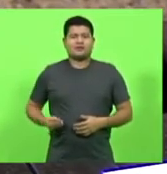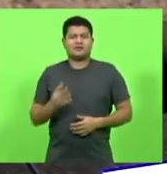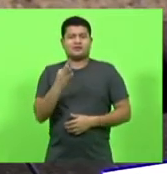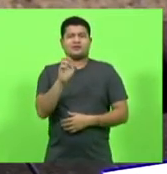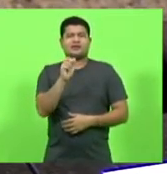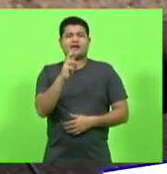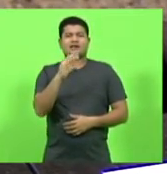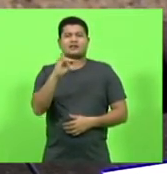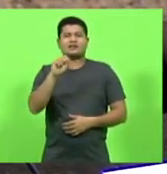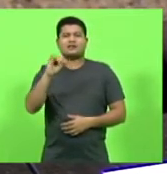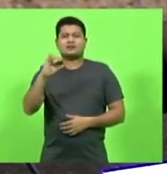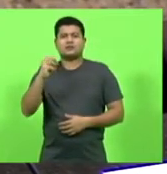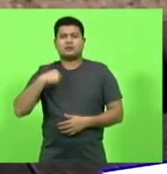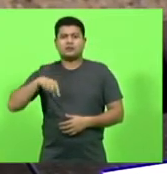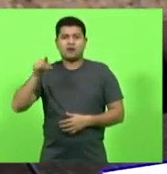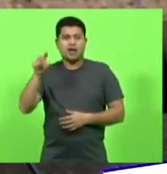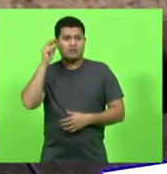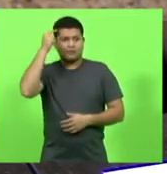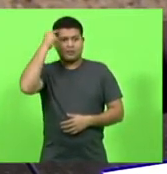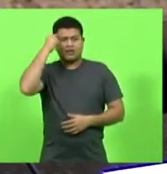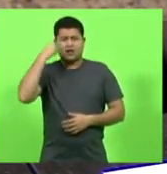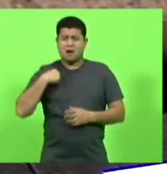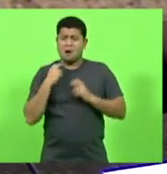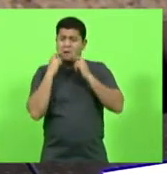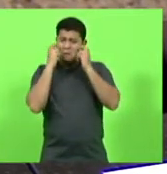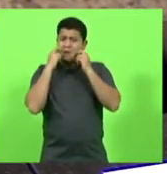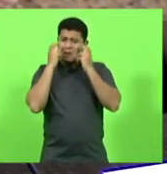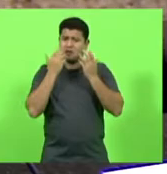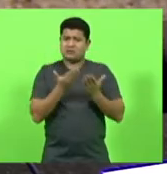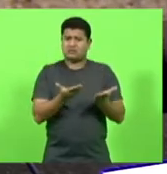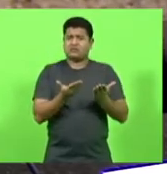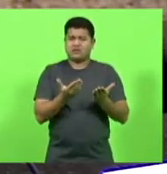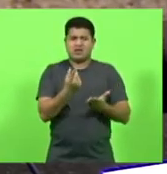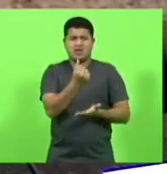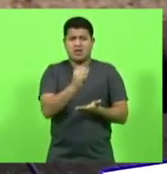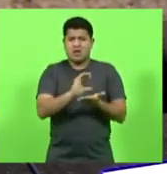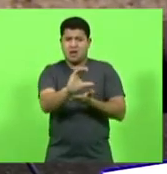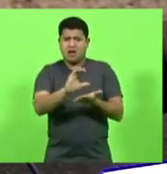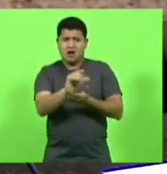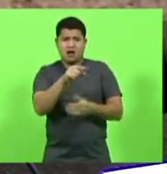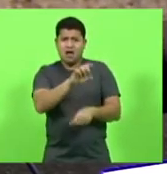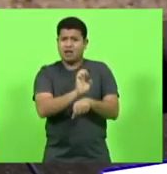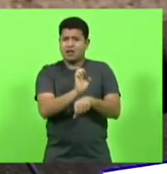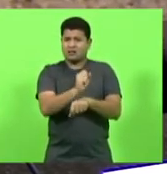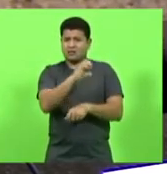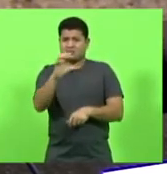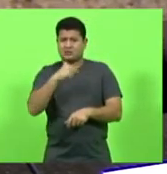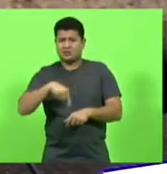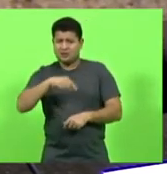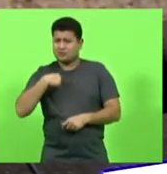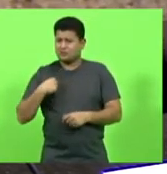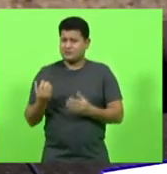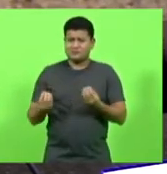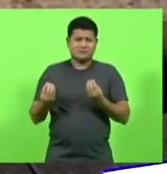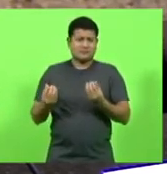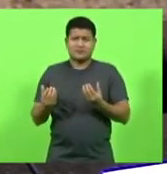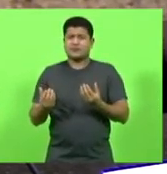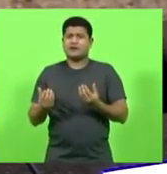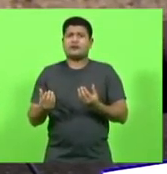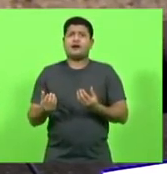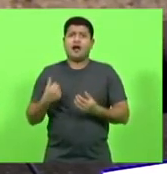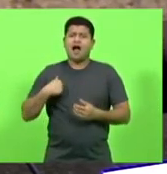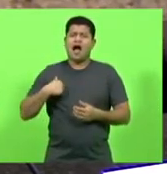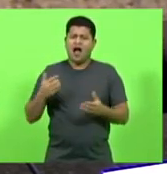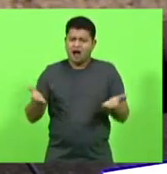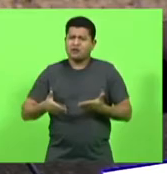a gente decidiu investir dinheiro em rodovia federal. Sinceramente, alguém acha que ele olhou isso e, nossa, agora estou constrangido, agora eu vou